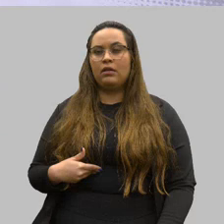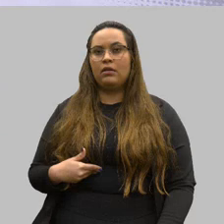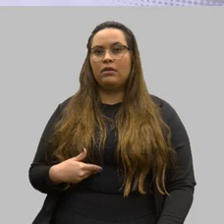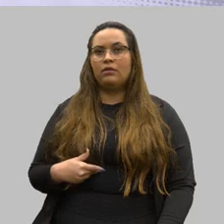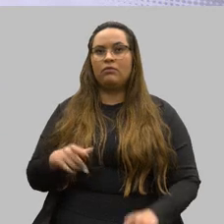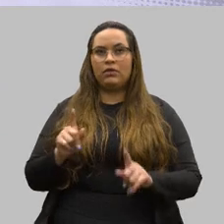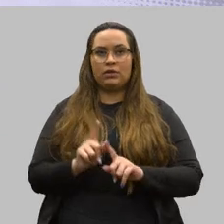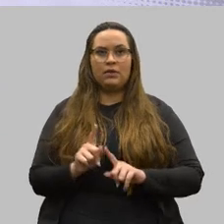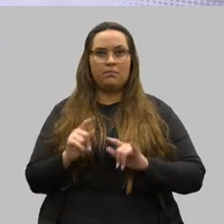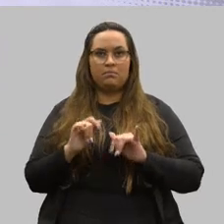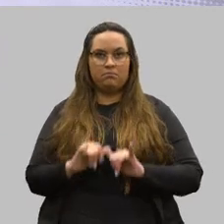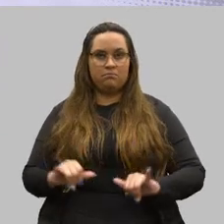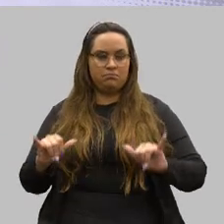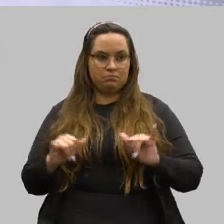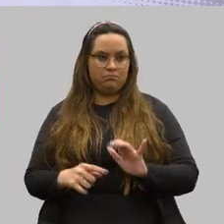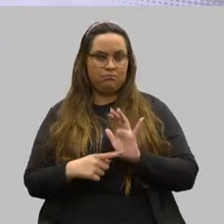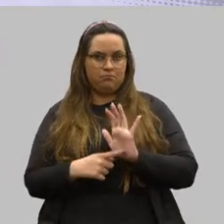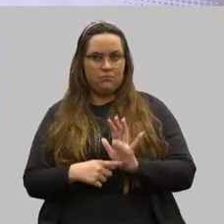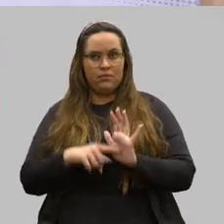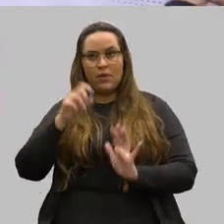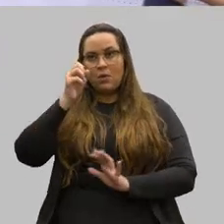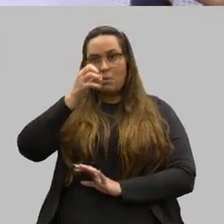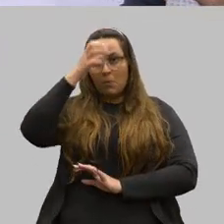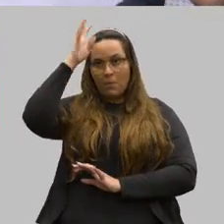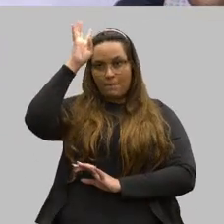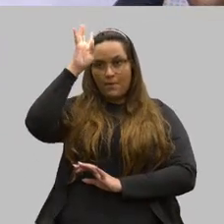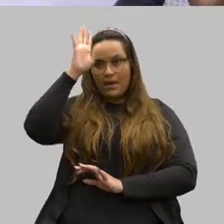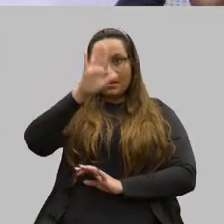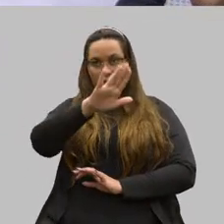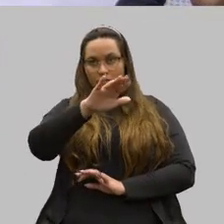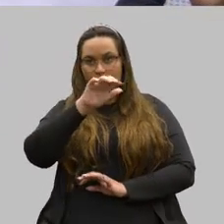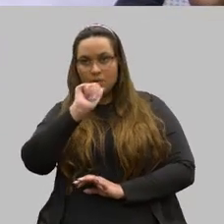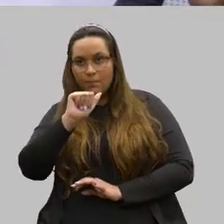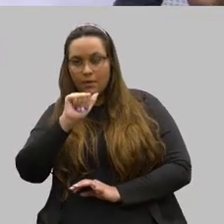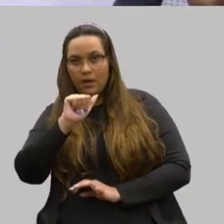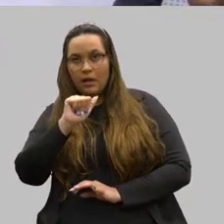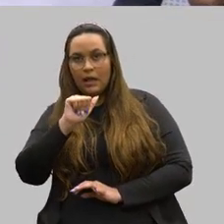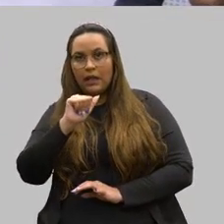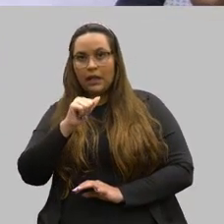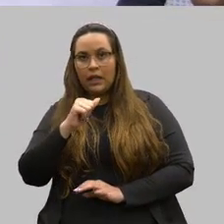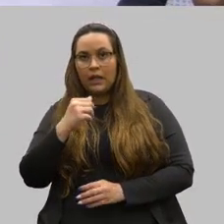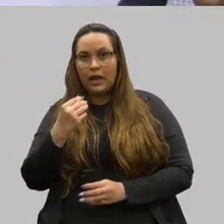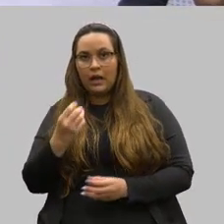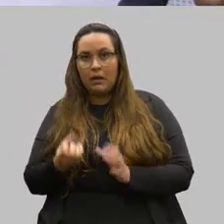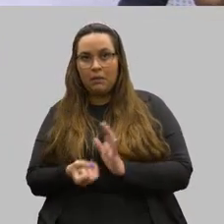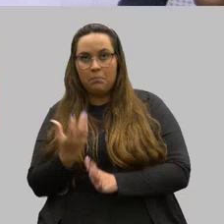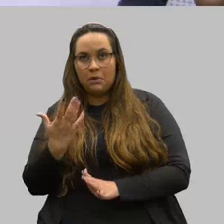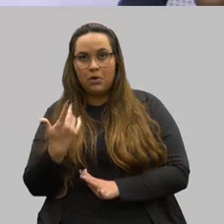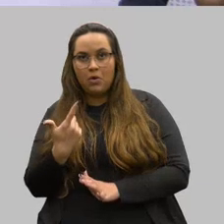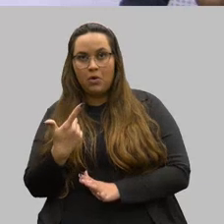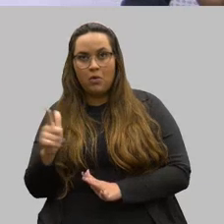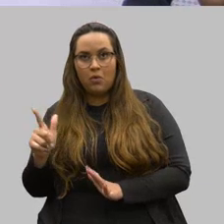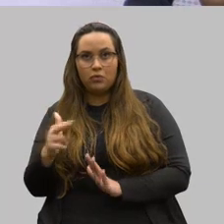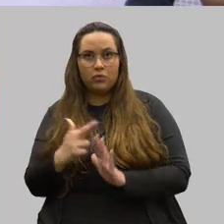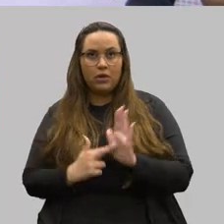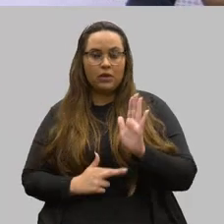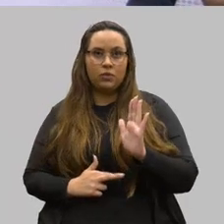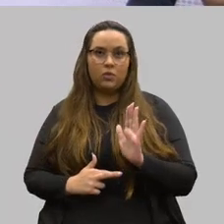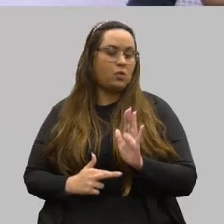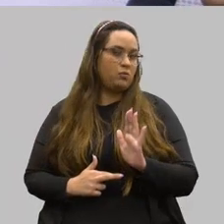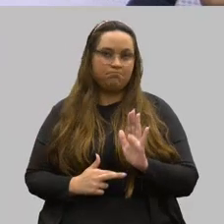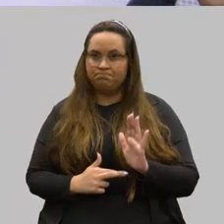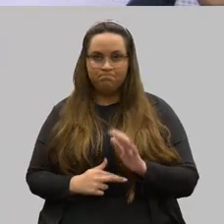publicidade o bombeiro foi chamado para se manifestar sobre o assunto e emitiu algum documento algum relatório agora recente não nós fomos